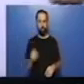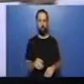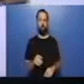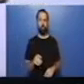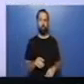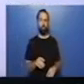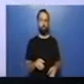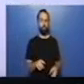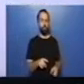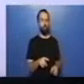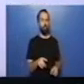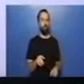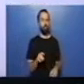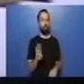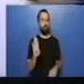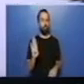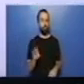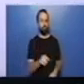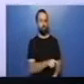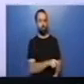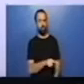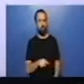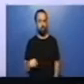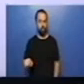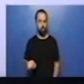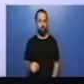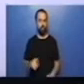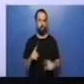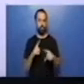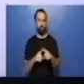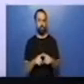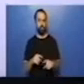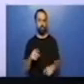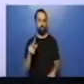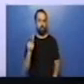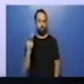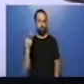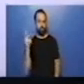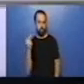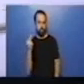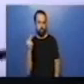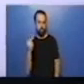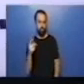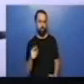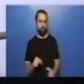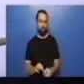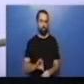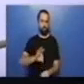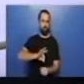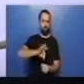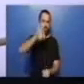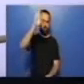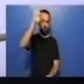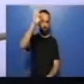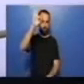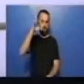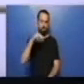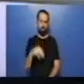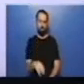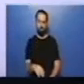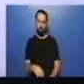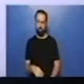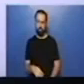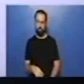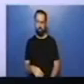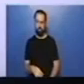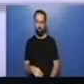base, que é esse aqui de baixo, vezes a altura, que é a H. A altura